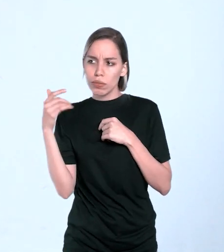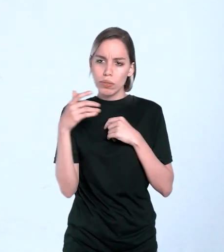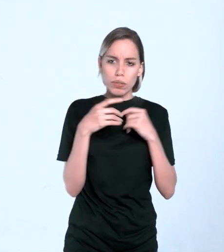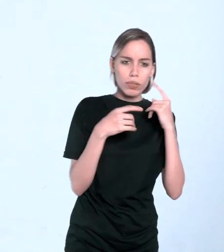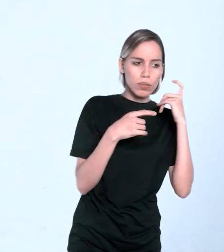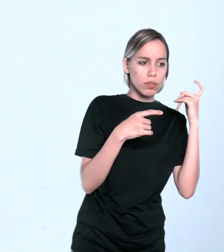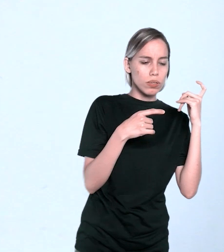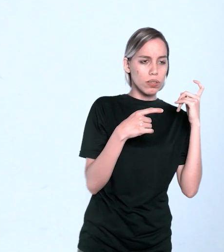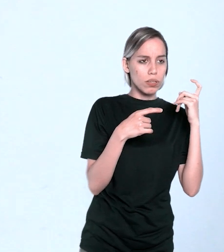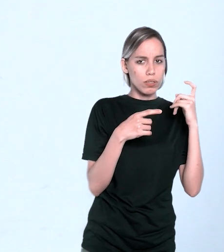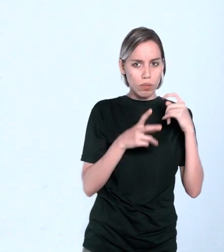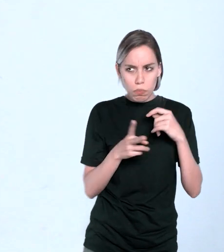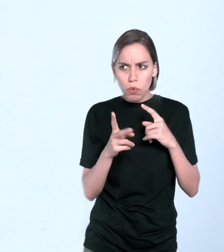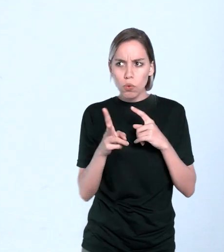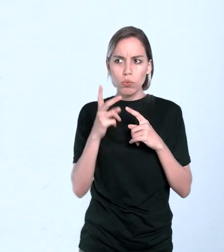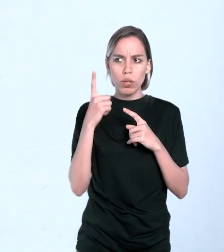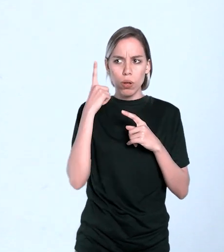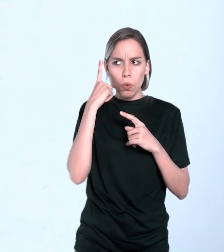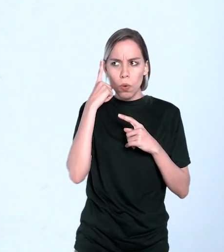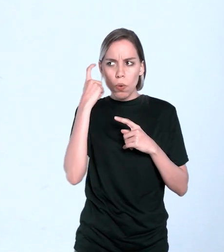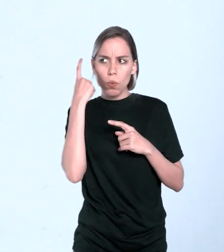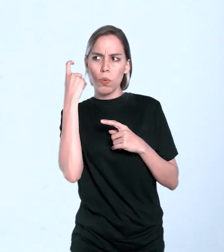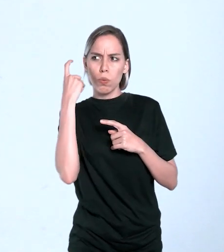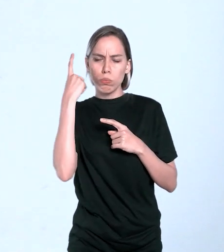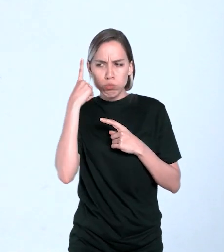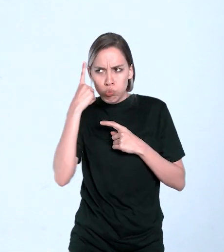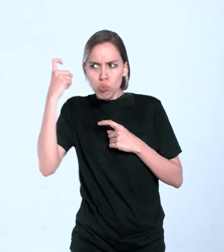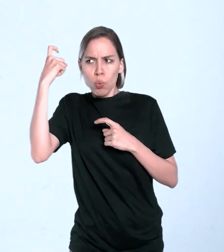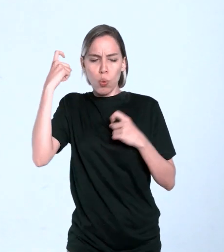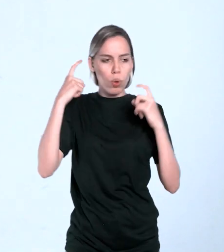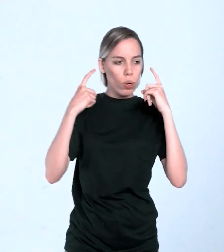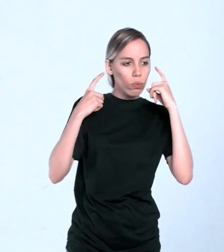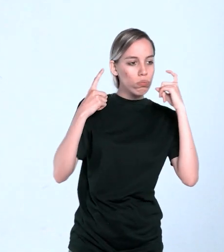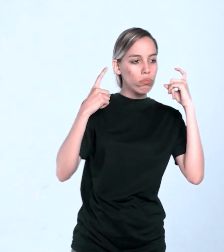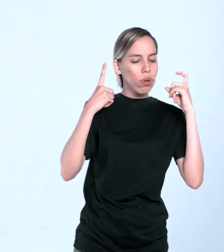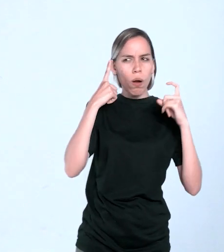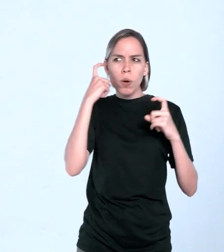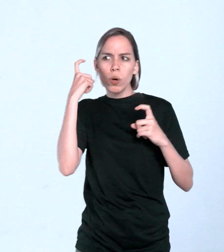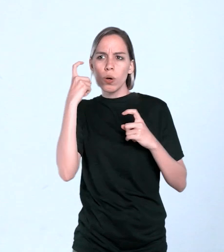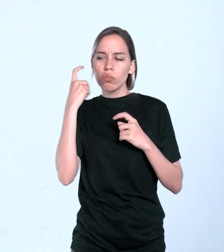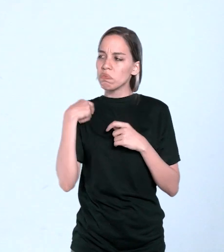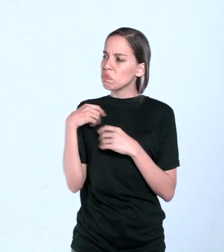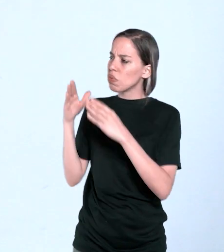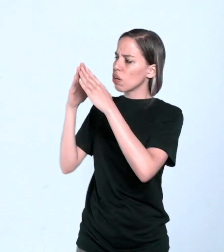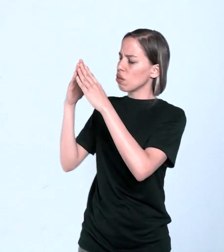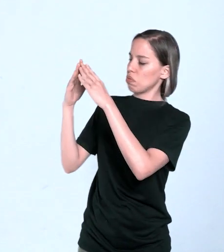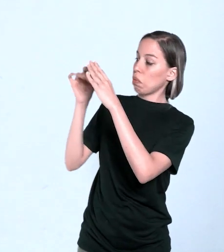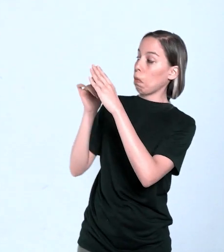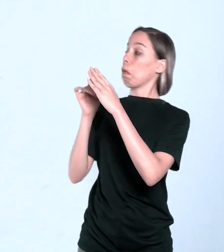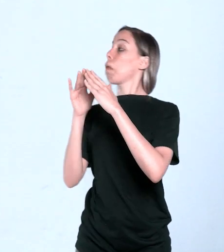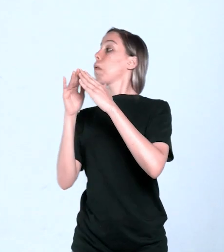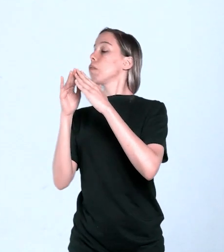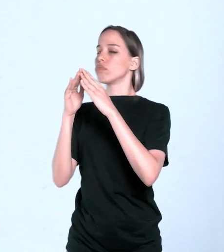fraco ali, aqui e mais forte ali. Olhou para dentro das casas, todas pareciam a mesma.